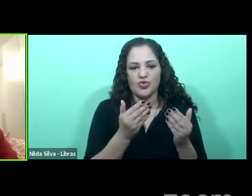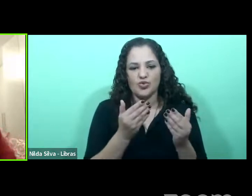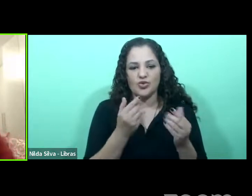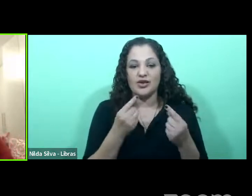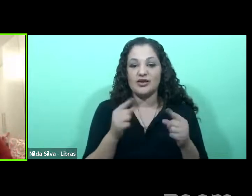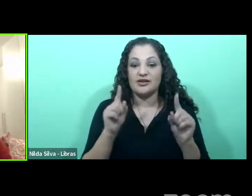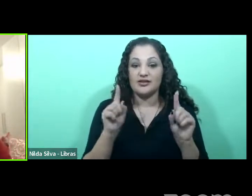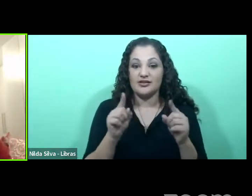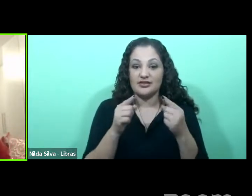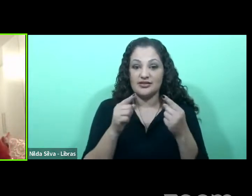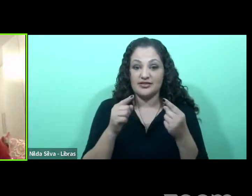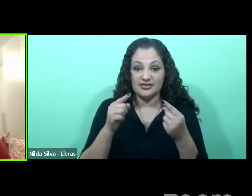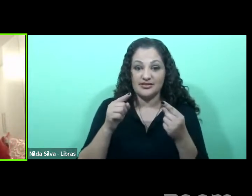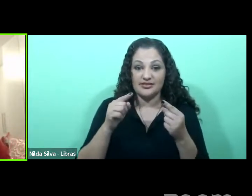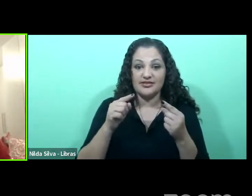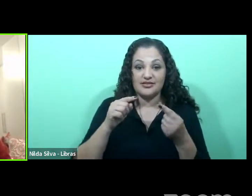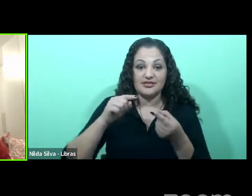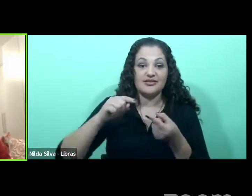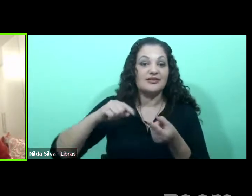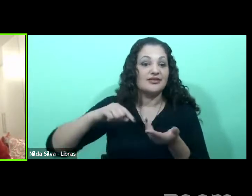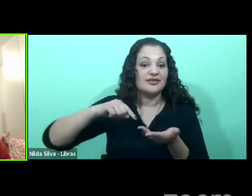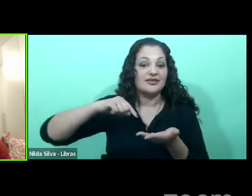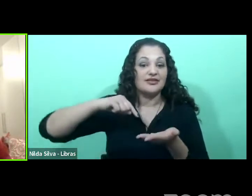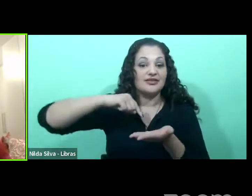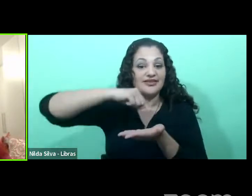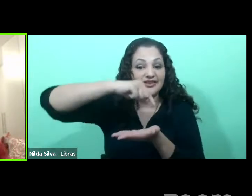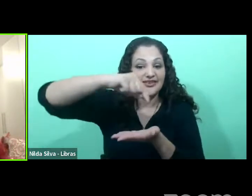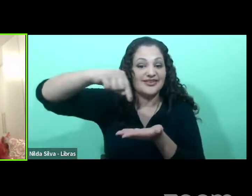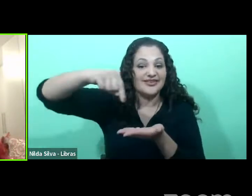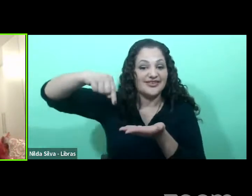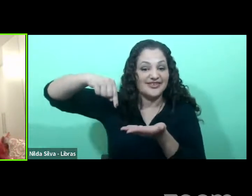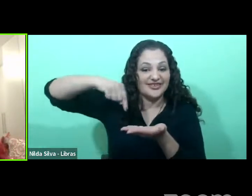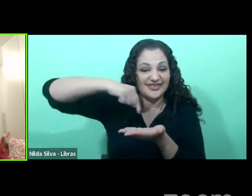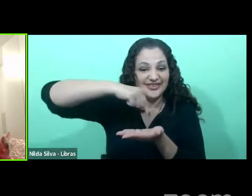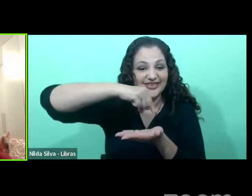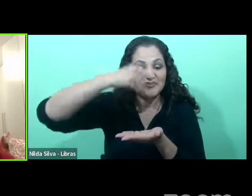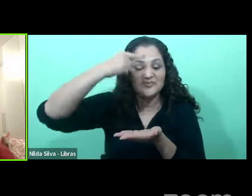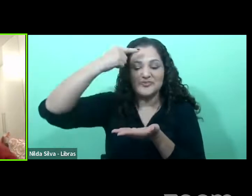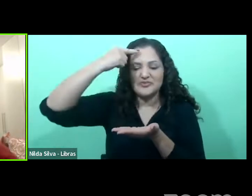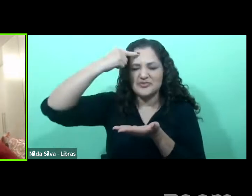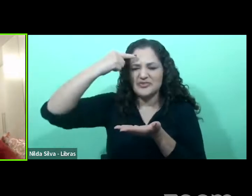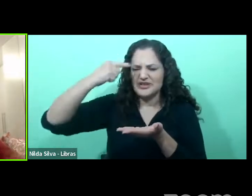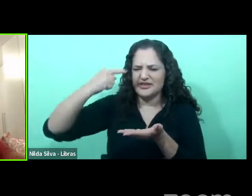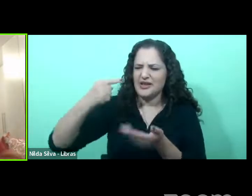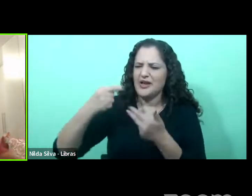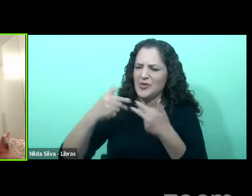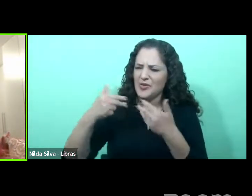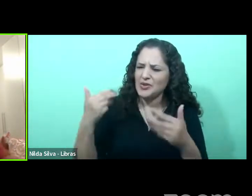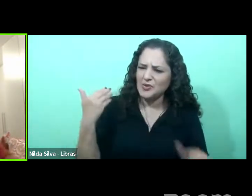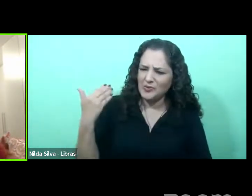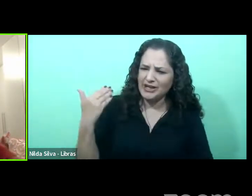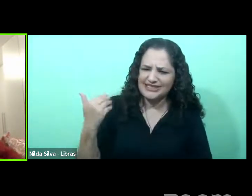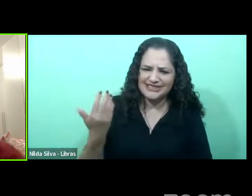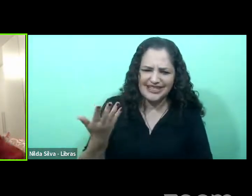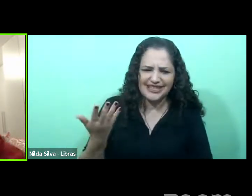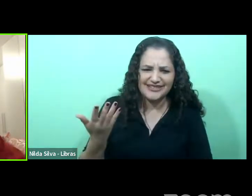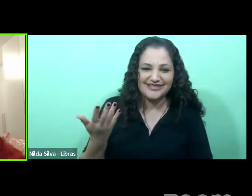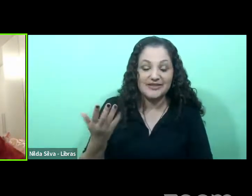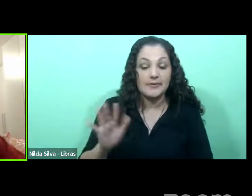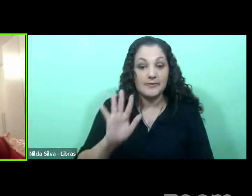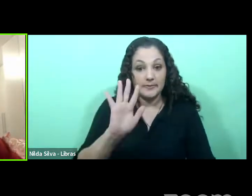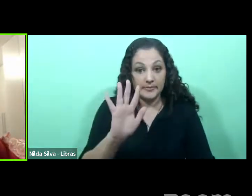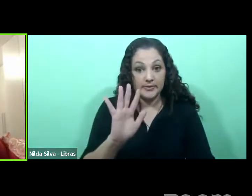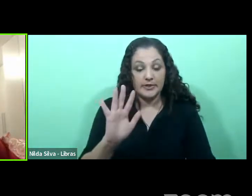Aí, assim, muita gente deve olhar para esse vinil e deve pensar assim, meu Deus, que coisa do passado. Mas eu sugiro